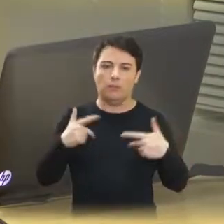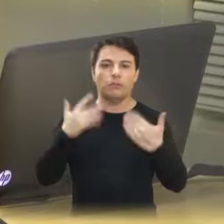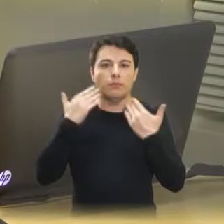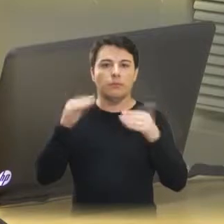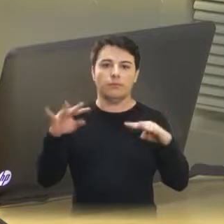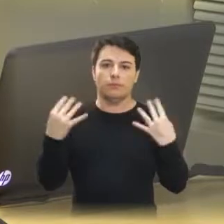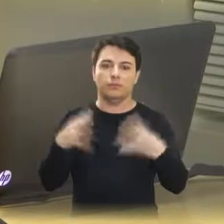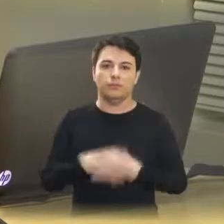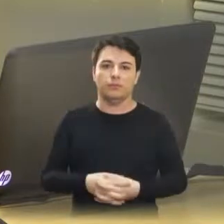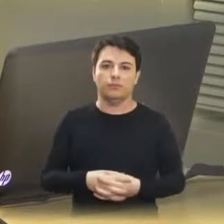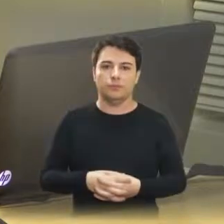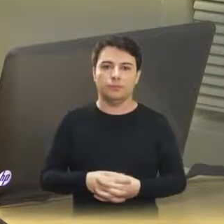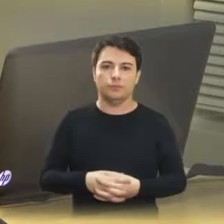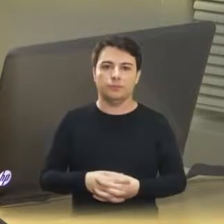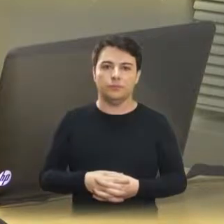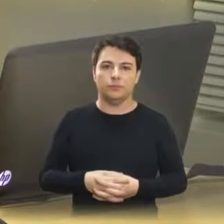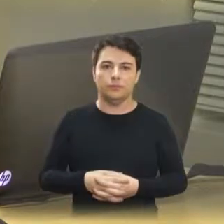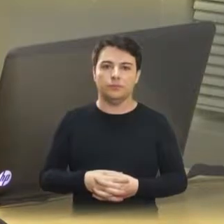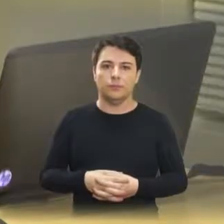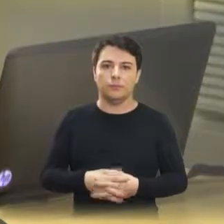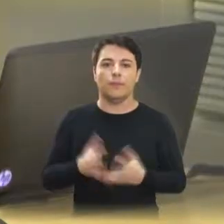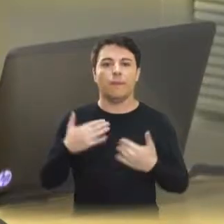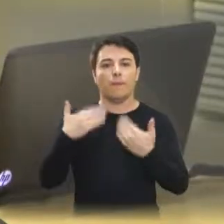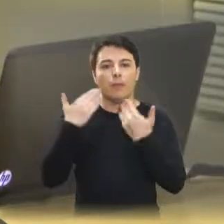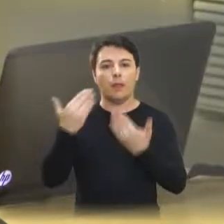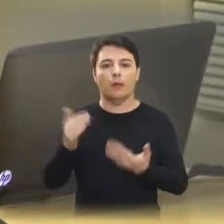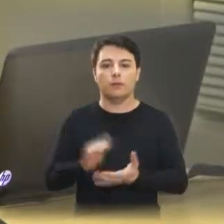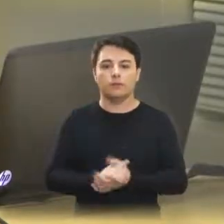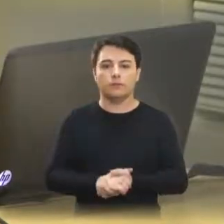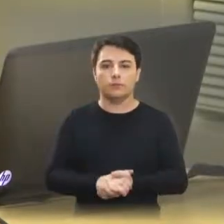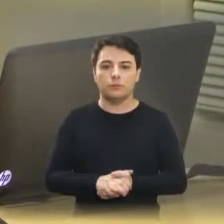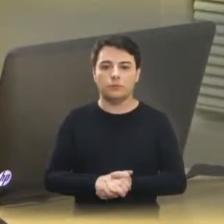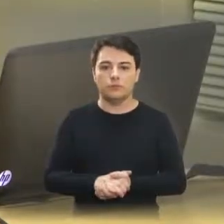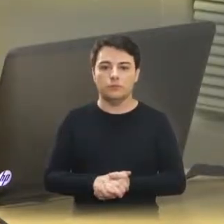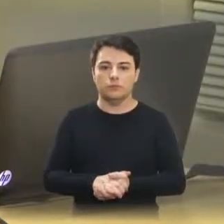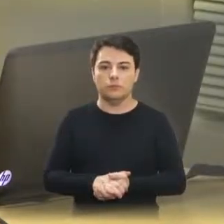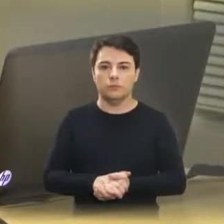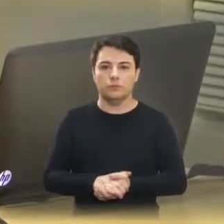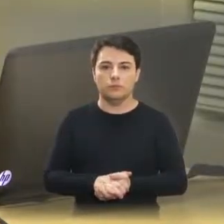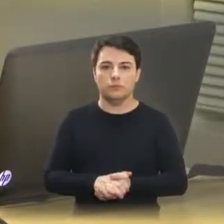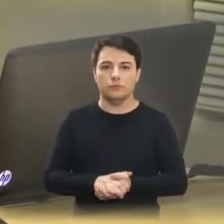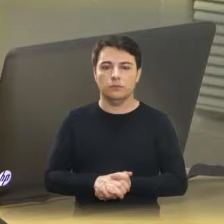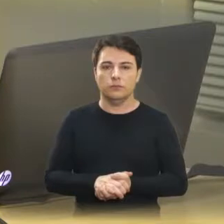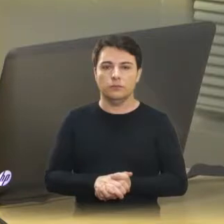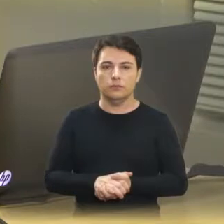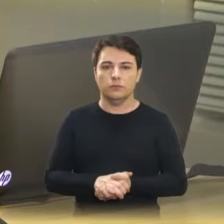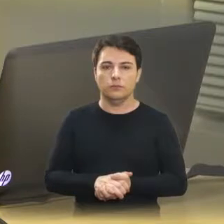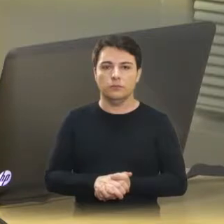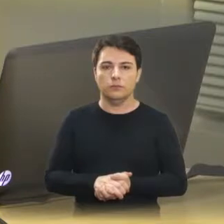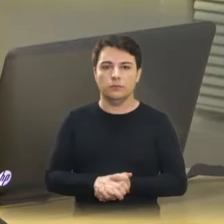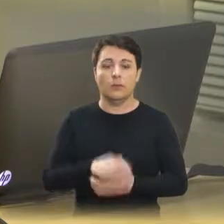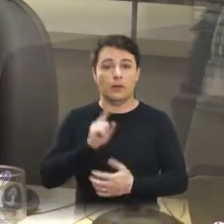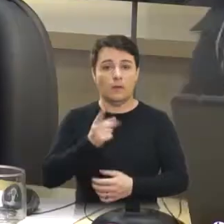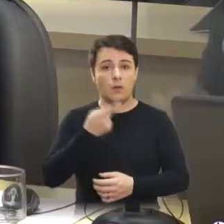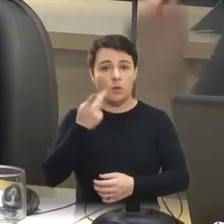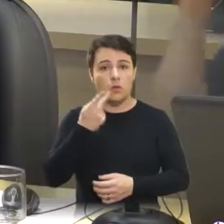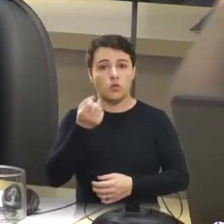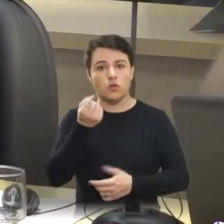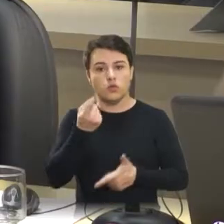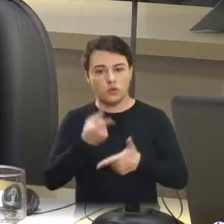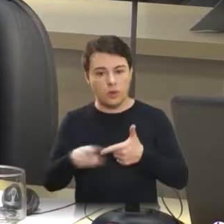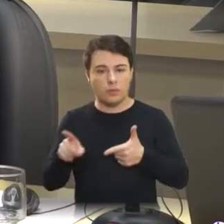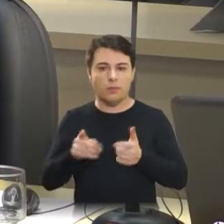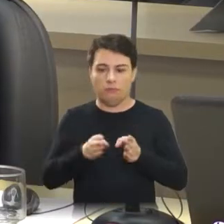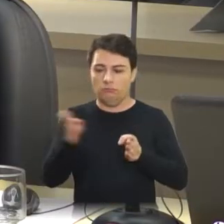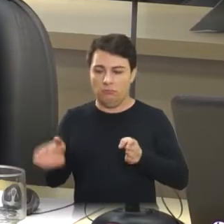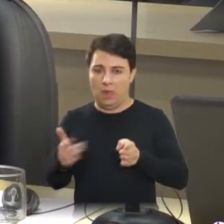Agradeço a atenção de todos. Olá, obrigado. Só para... Como você falou de especulação ou de expansão,